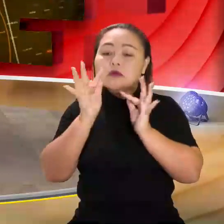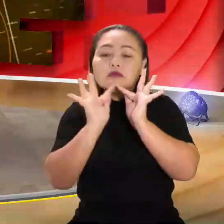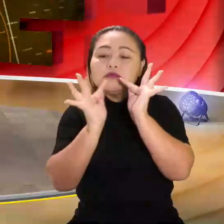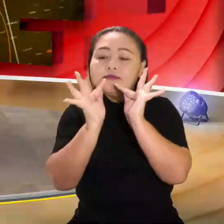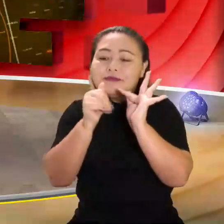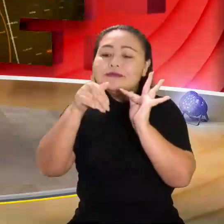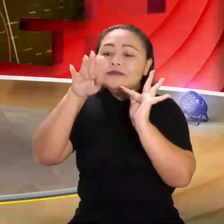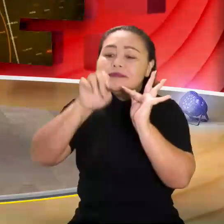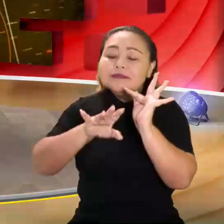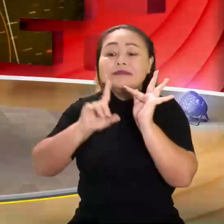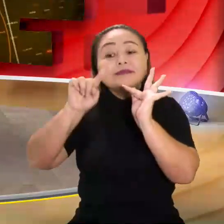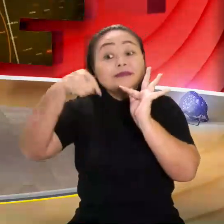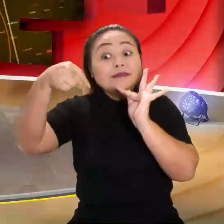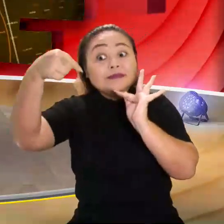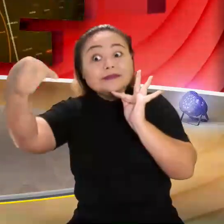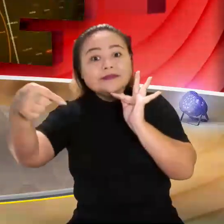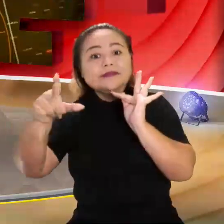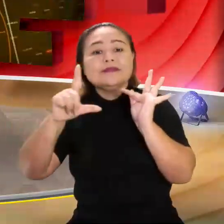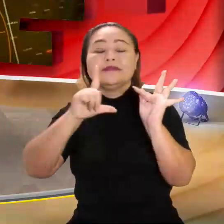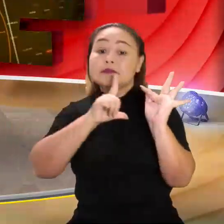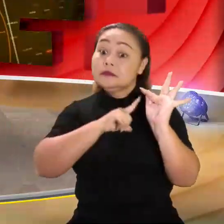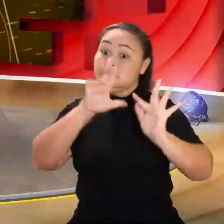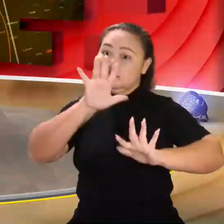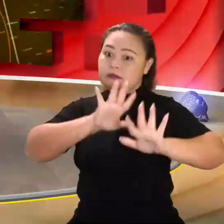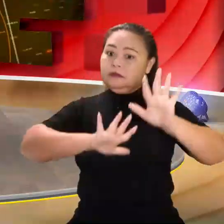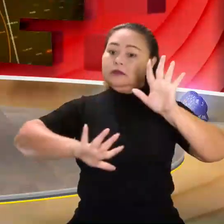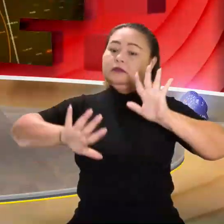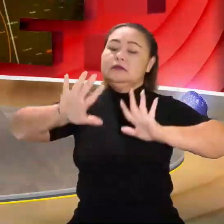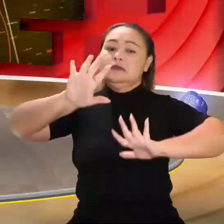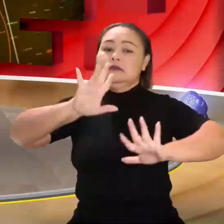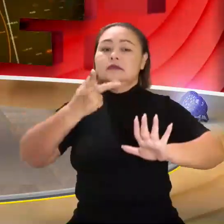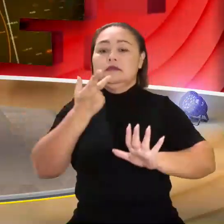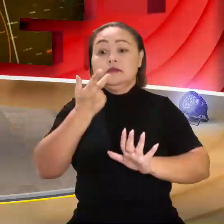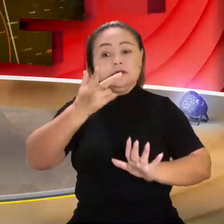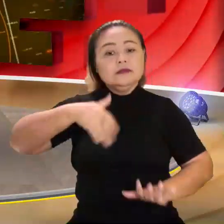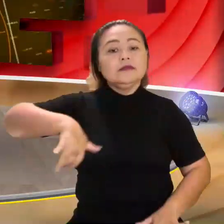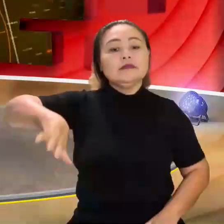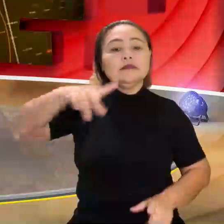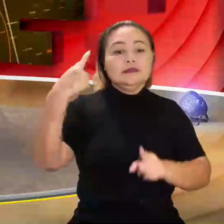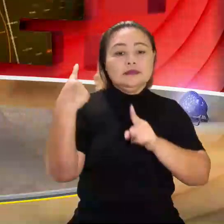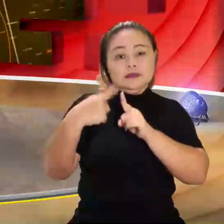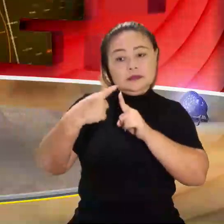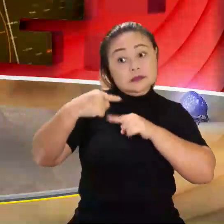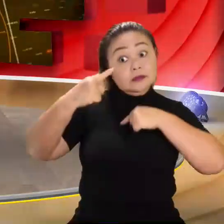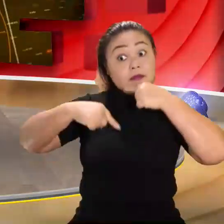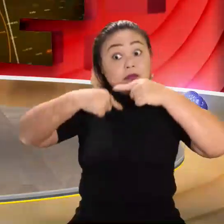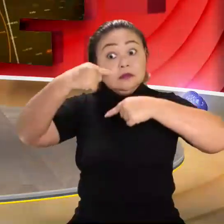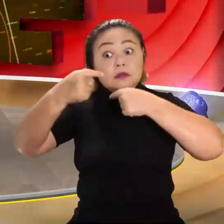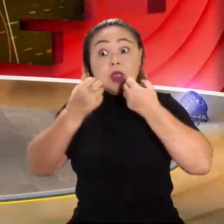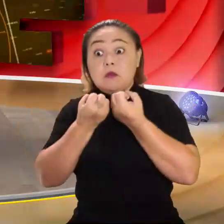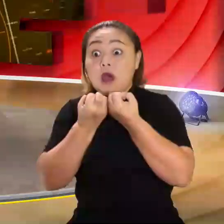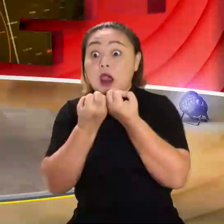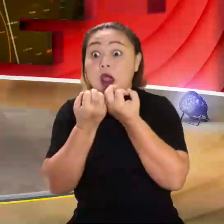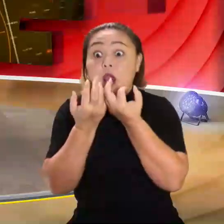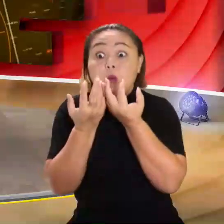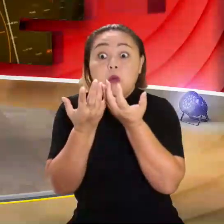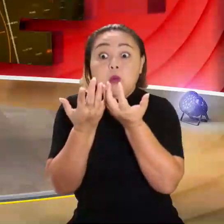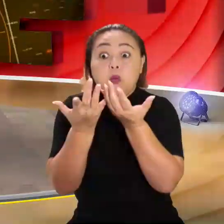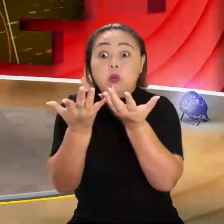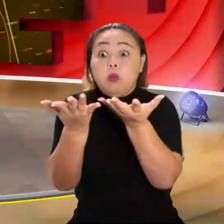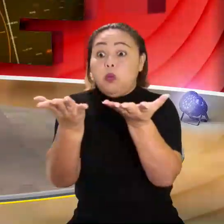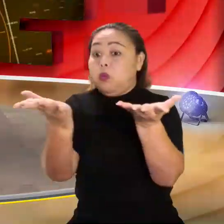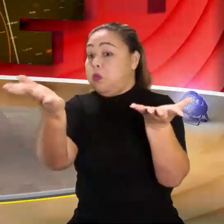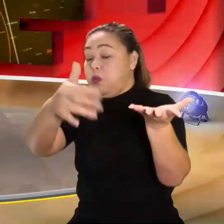fofoca do bem. Então, quando a gente tem que tomar muito cuidado, né, com o que a gente fala por aí, porque isso pode se propagar numa maneira